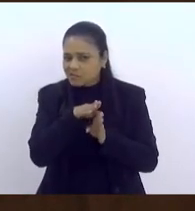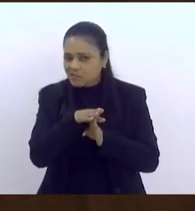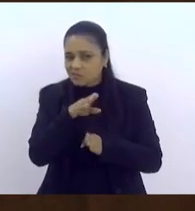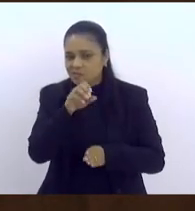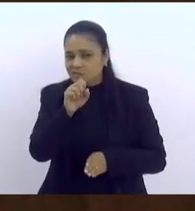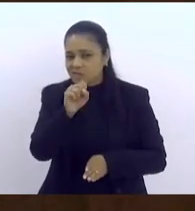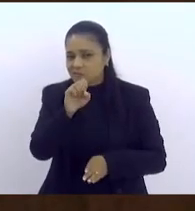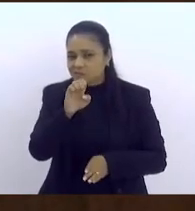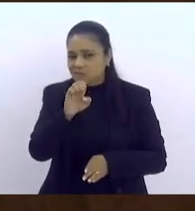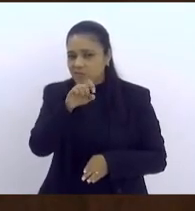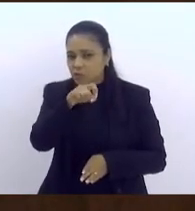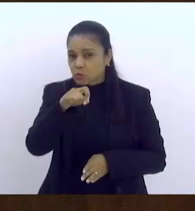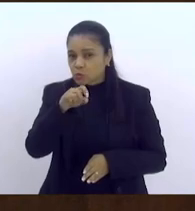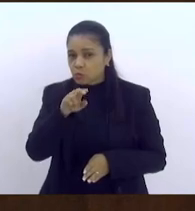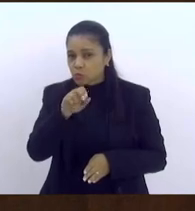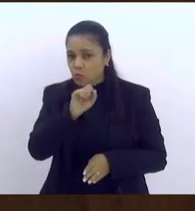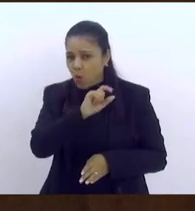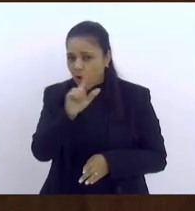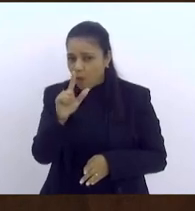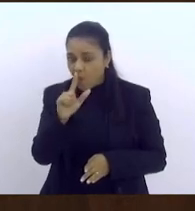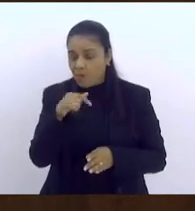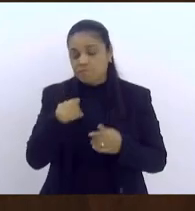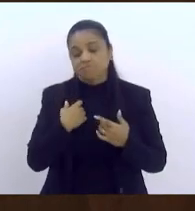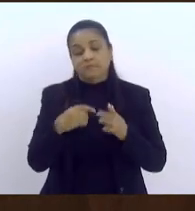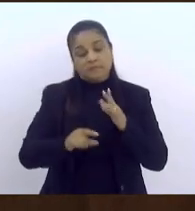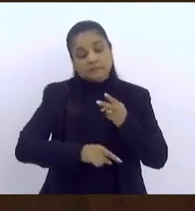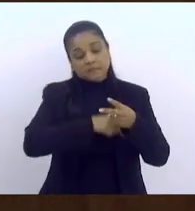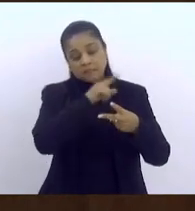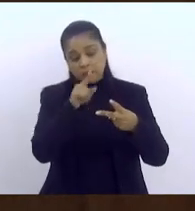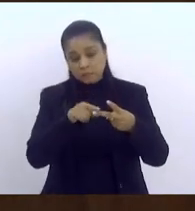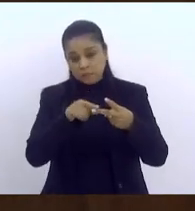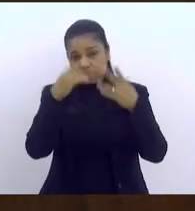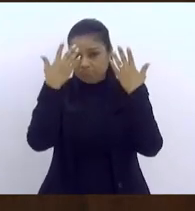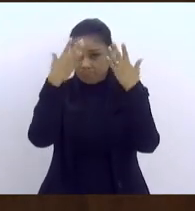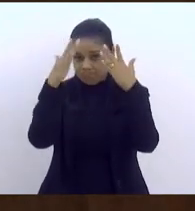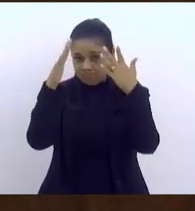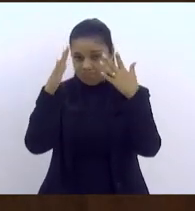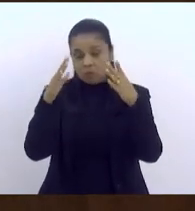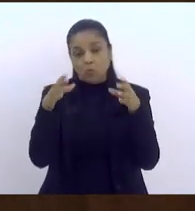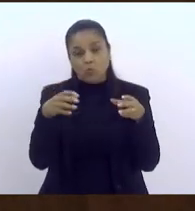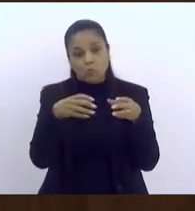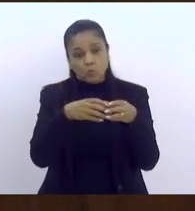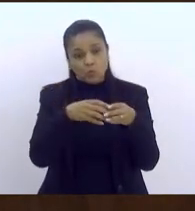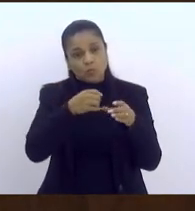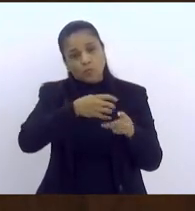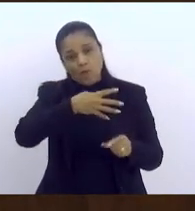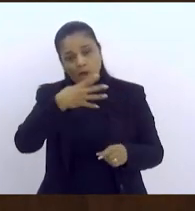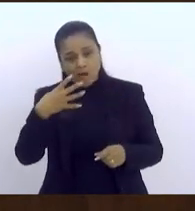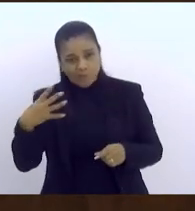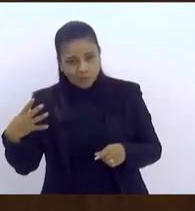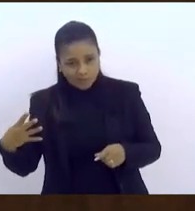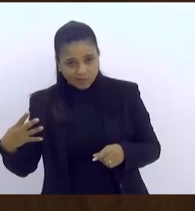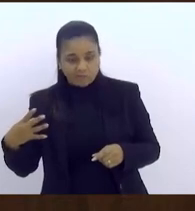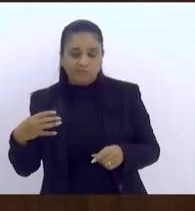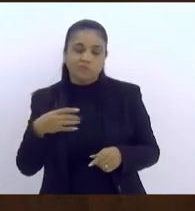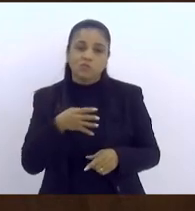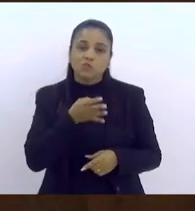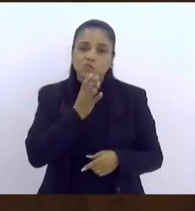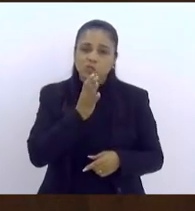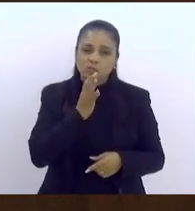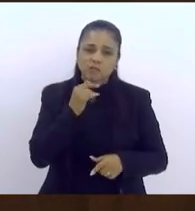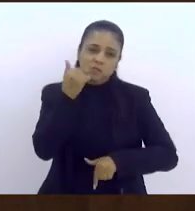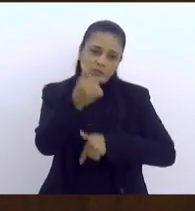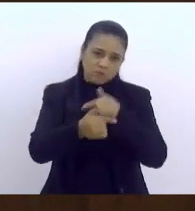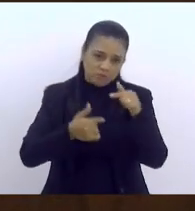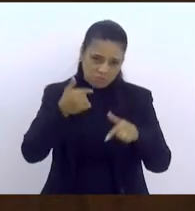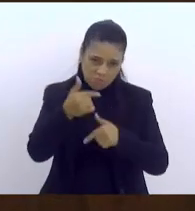Segundo, parabenizar o Grupo Arco-Íris pelo trabalho que vem fazendo, reconhecido